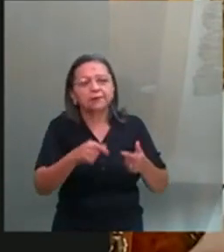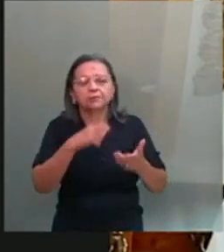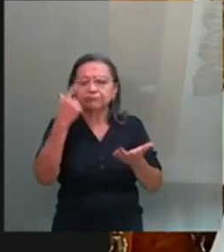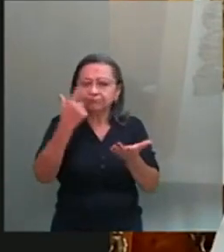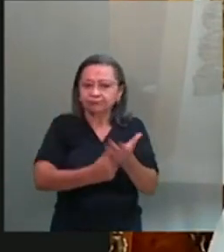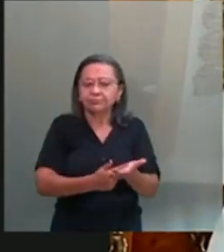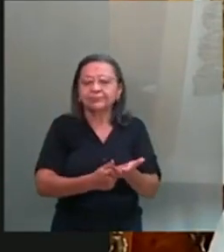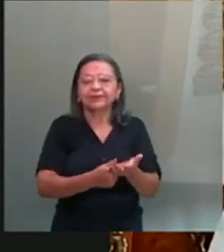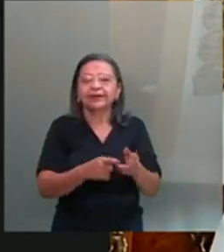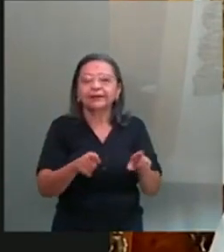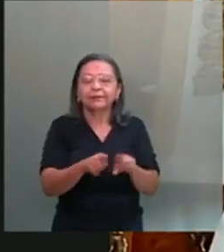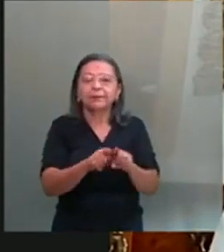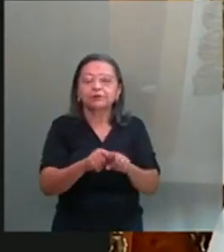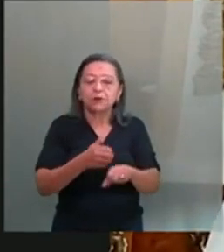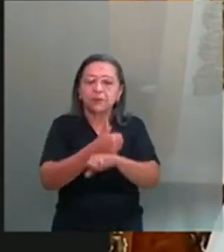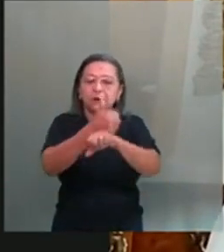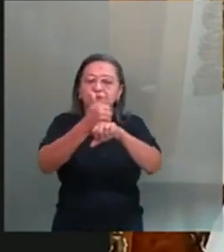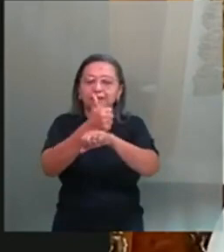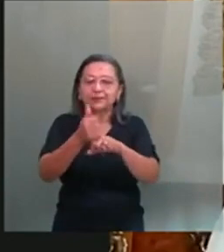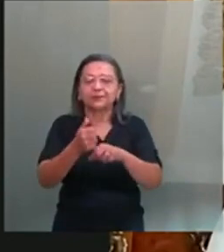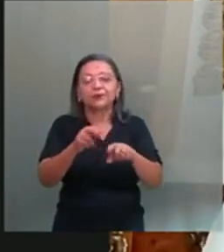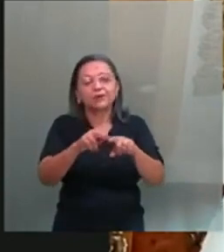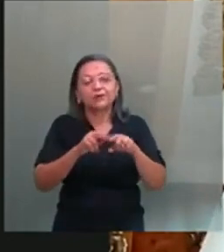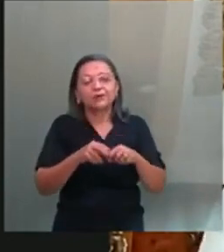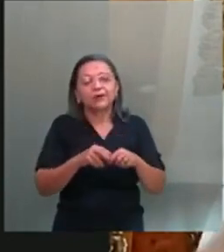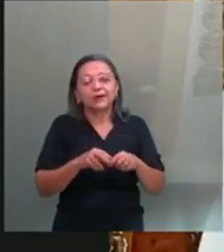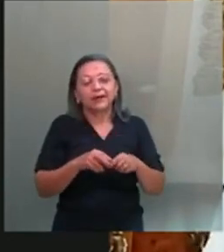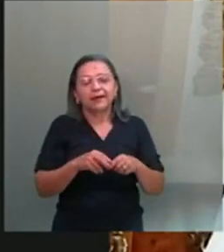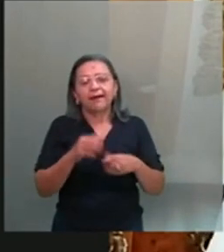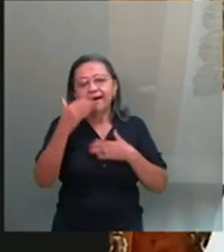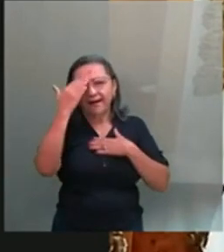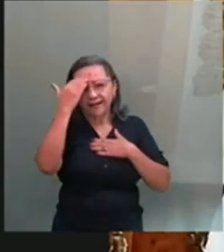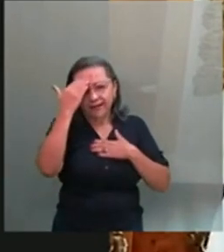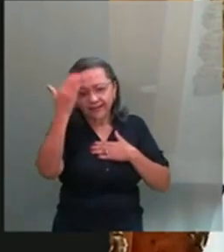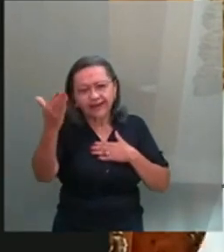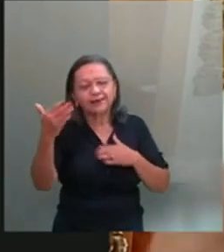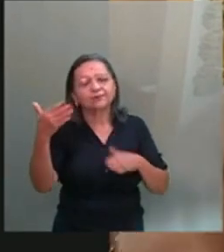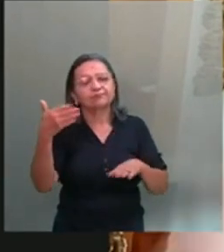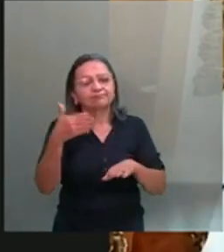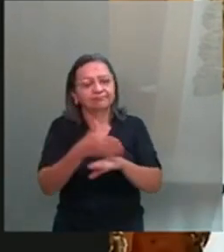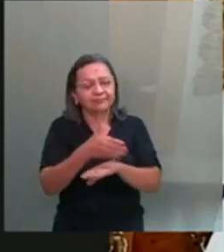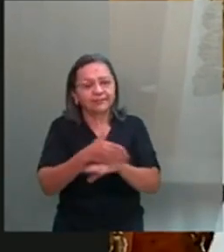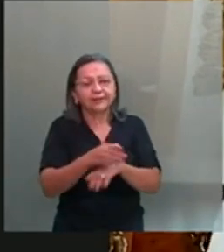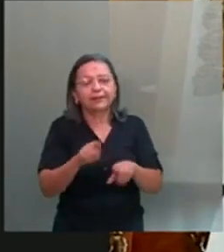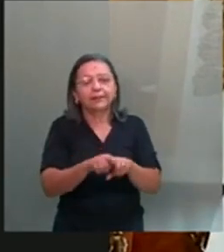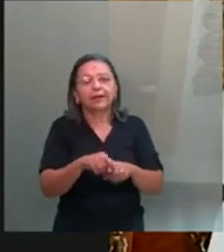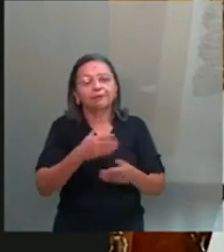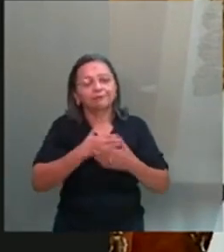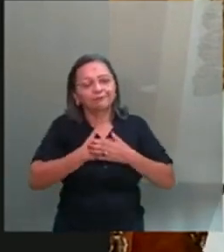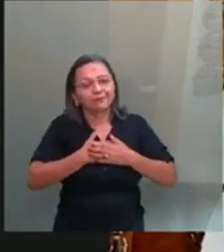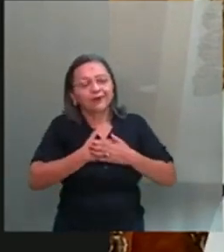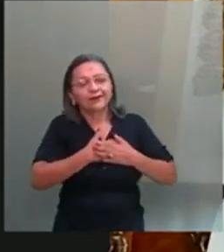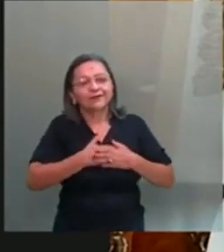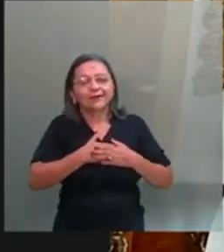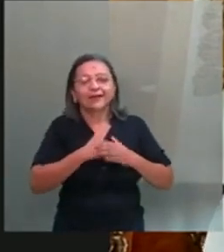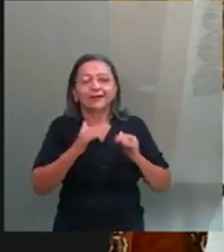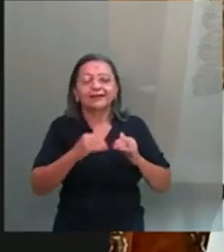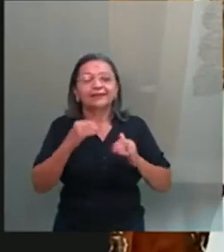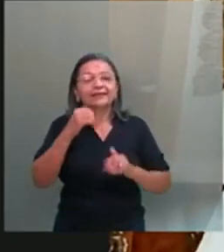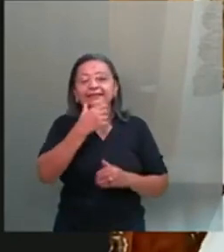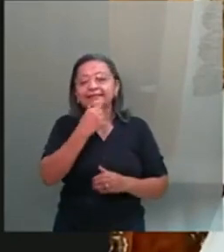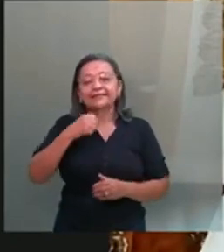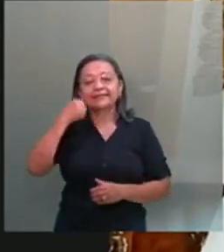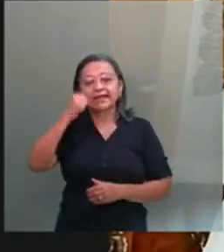compromisso e, como já disse, pelo seu profissionalismo. Portanto, agradeço a participação ao nobre senador Carlos